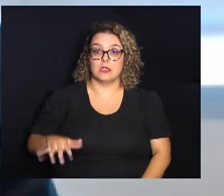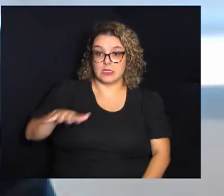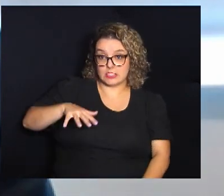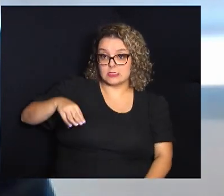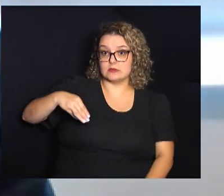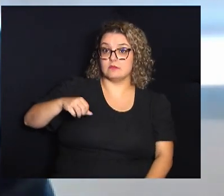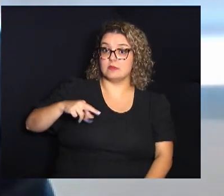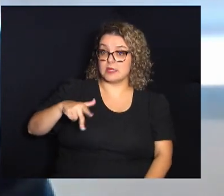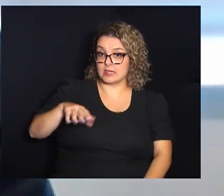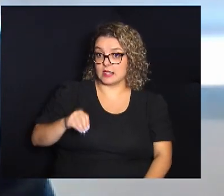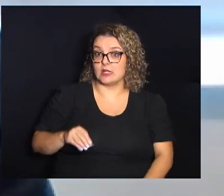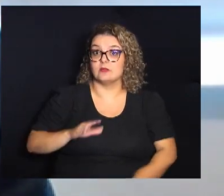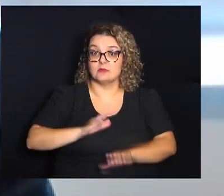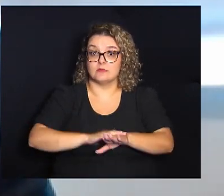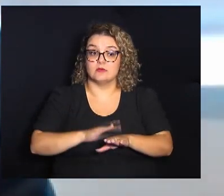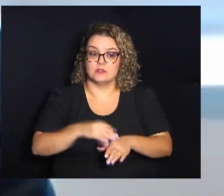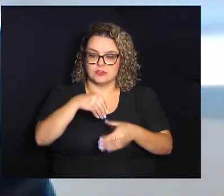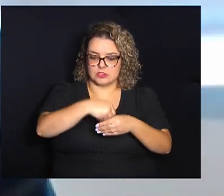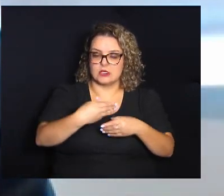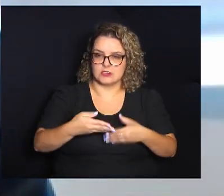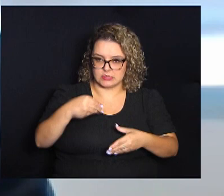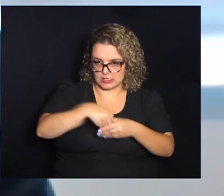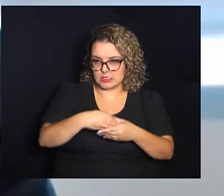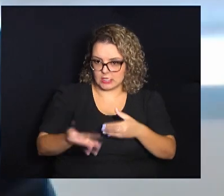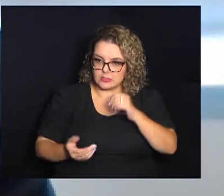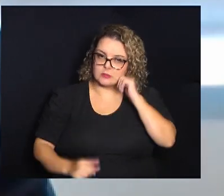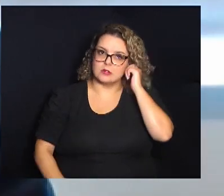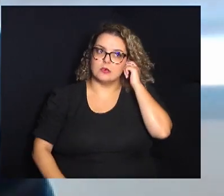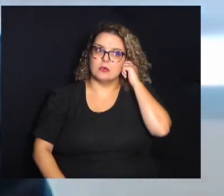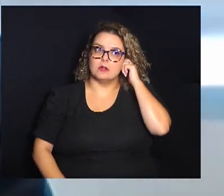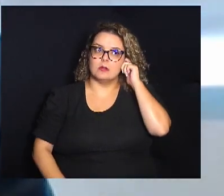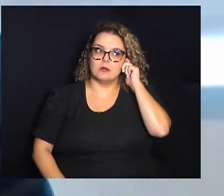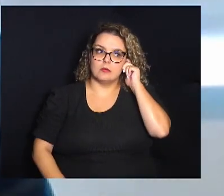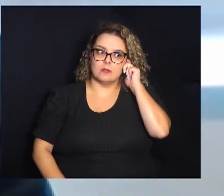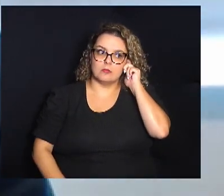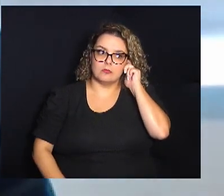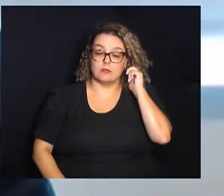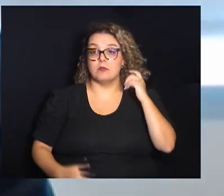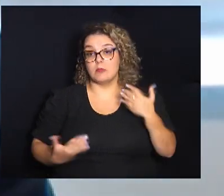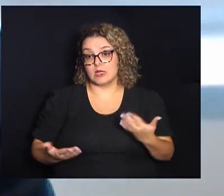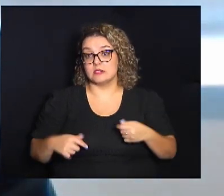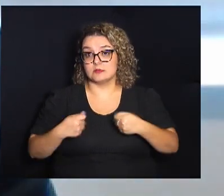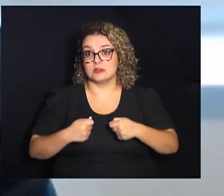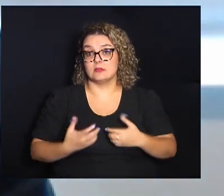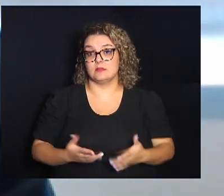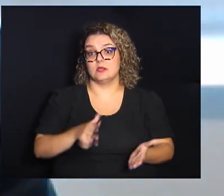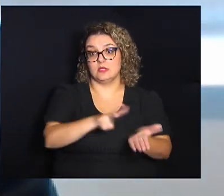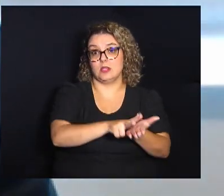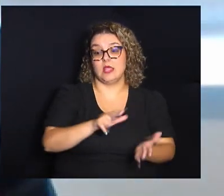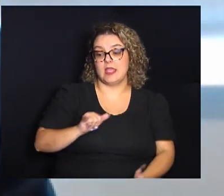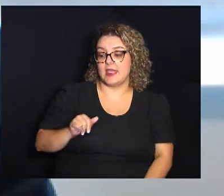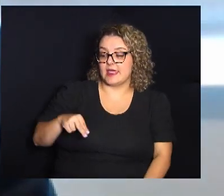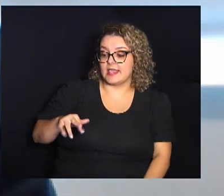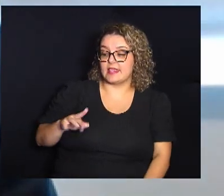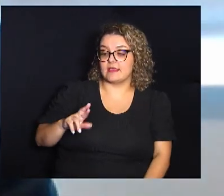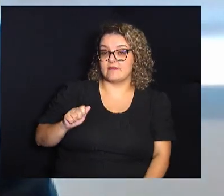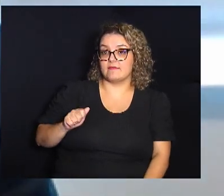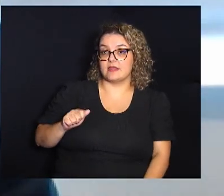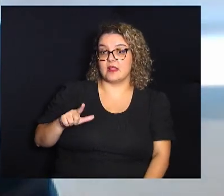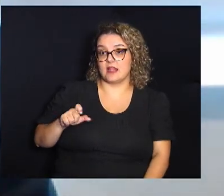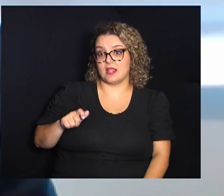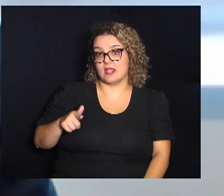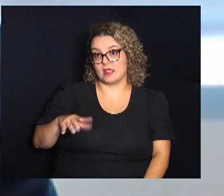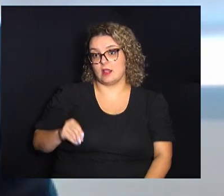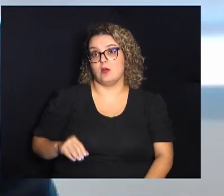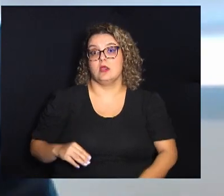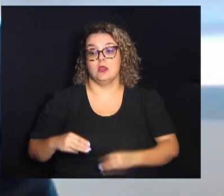aqui, só que ainda carecia dessa regulamentação infra-legal que a gente fala, né? Que é, por exemplo, o Ministério da